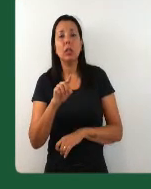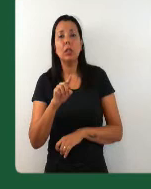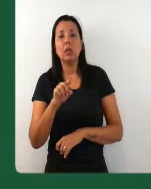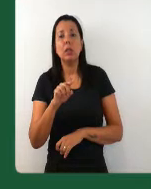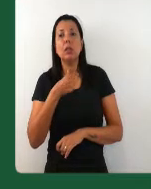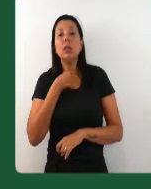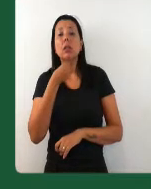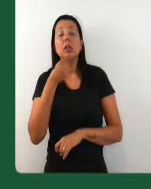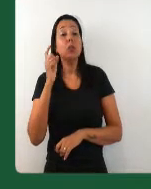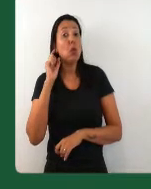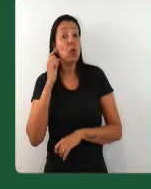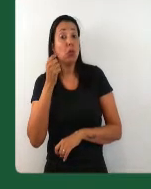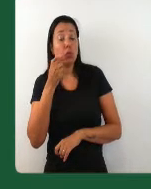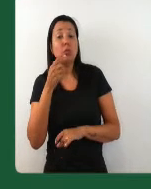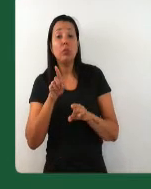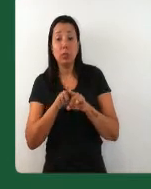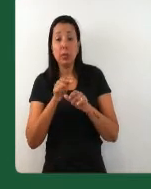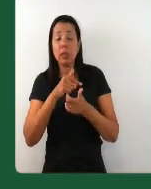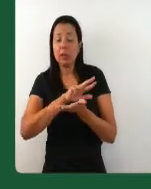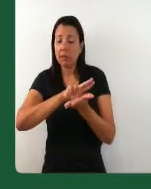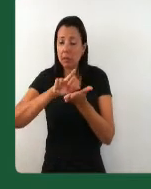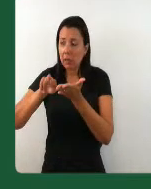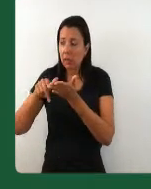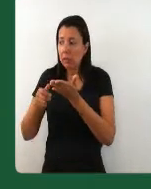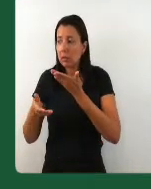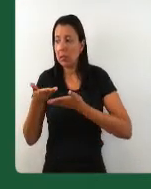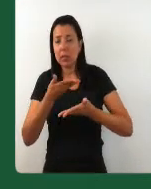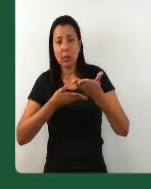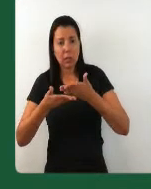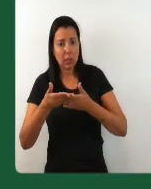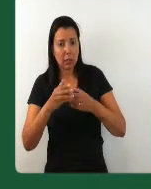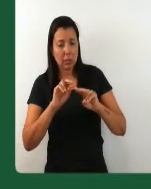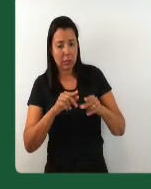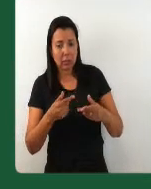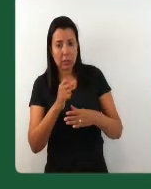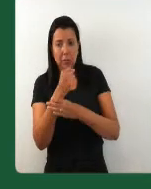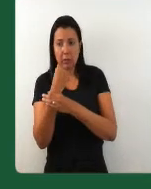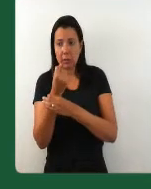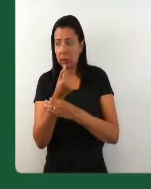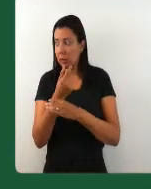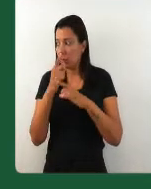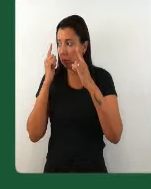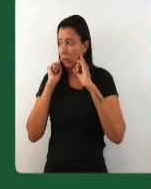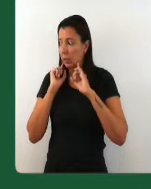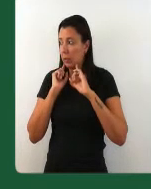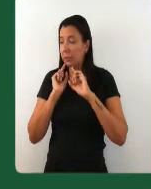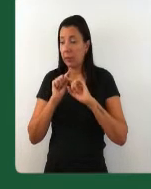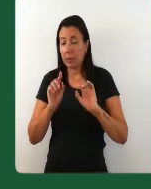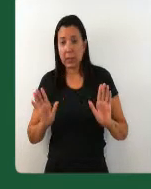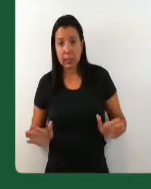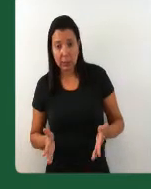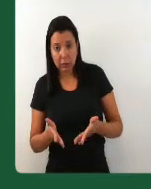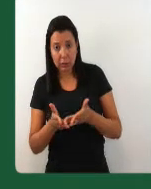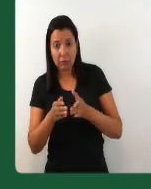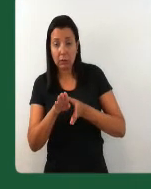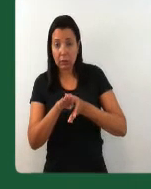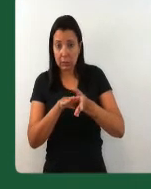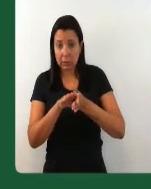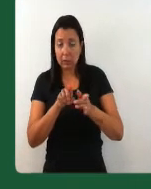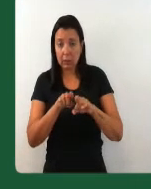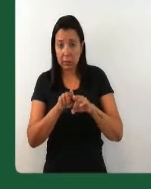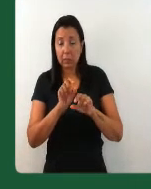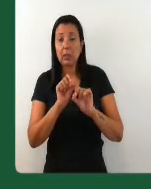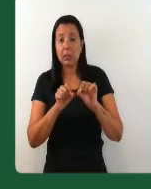otorrinolaringologia e demais especialidades envolvidas na reabilitação crâniofacial. Incentivo e orientação